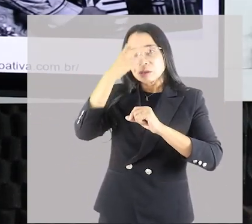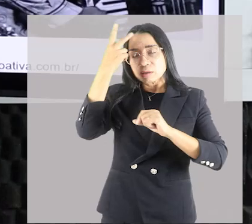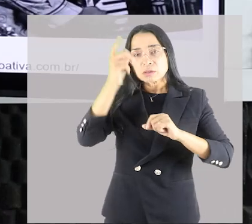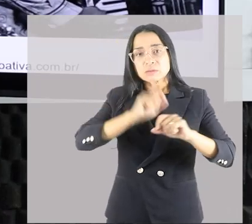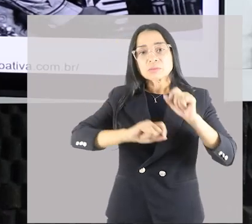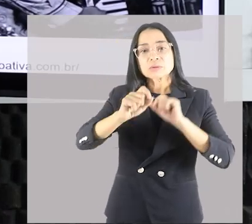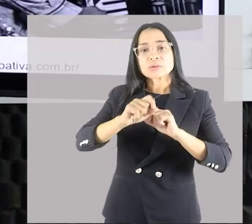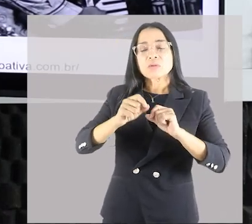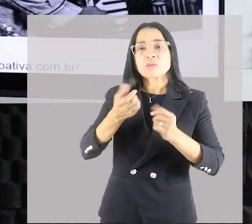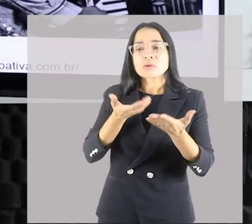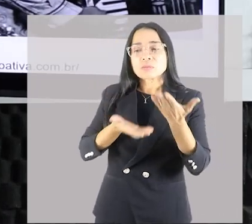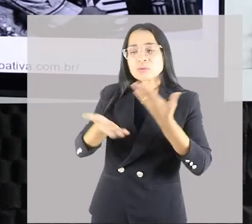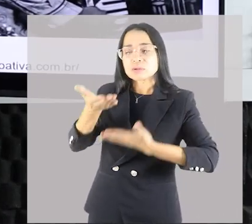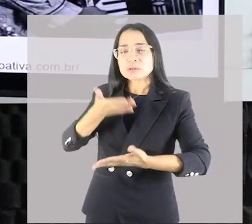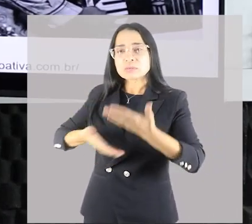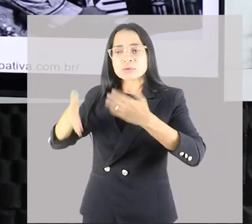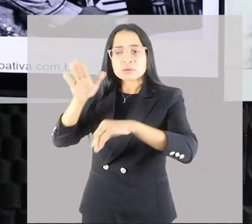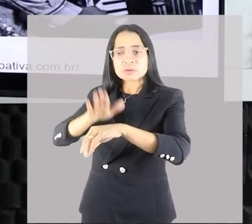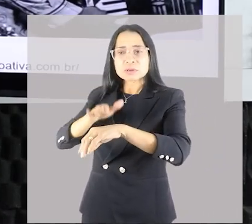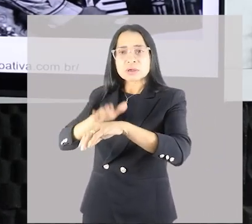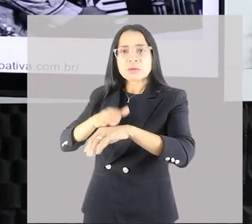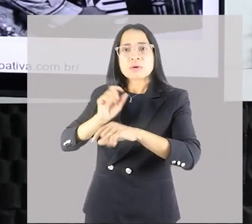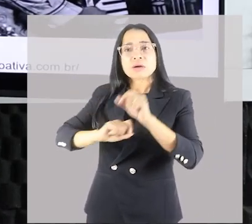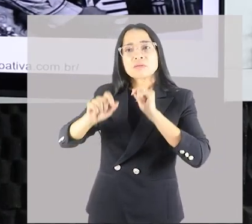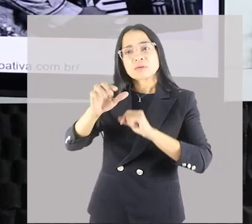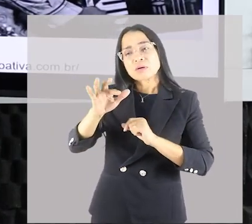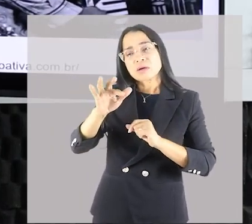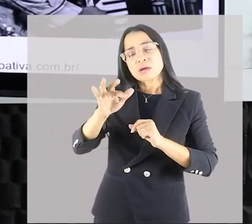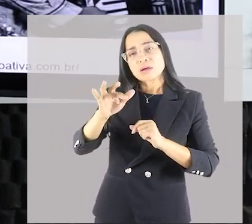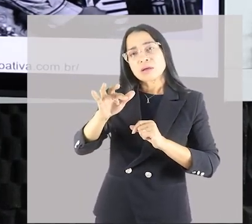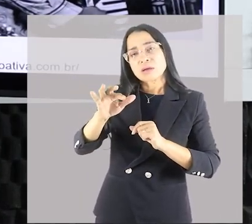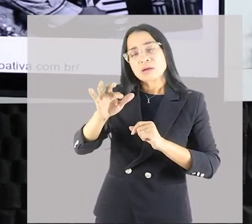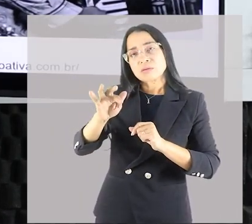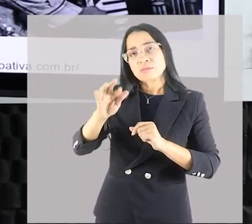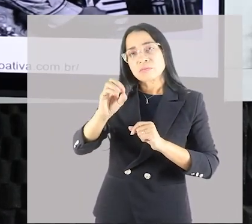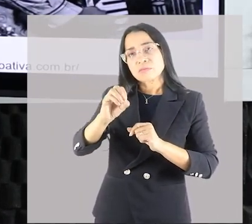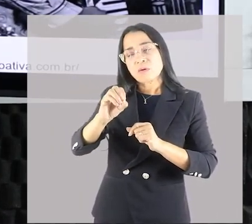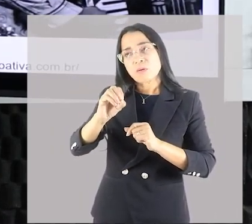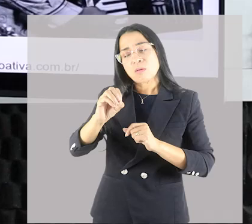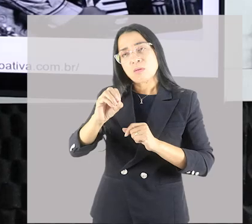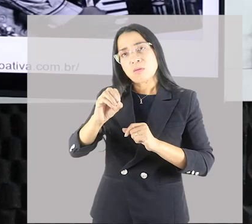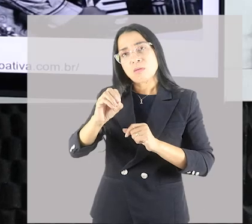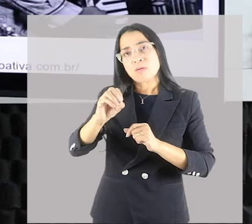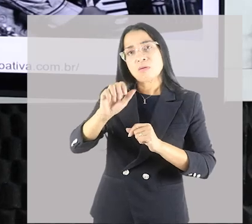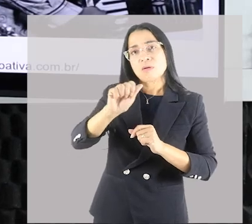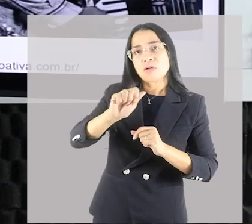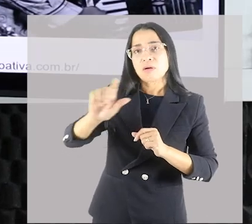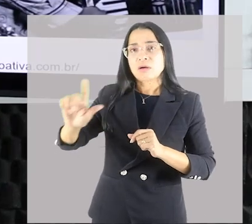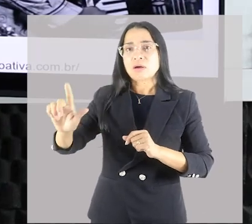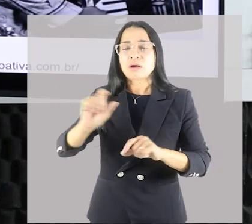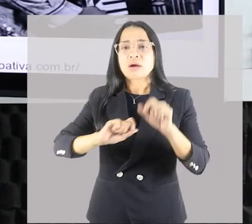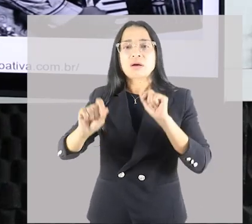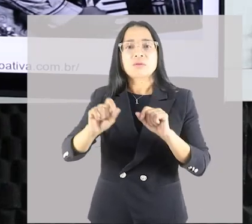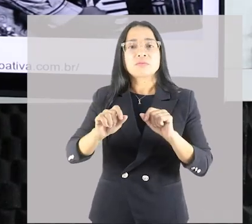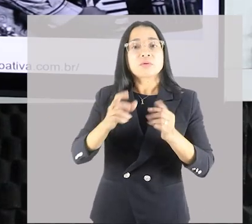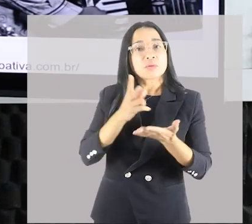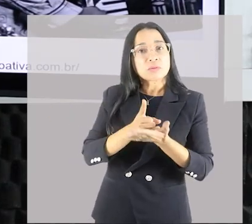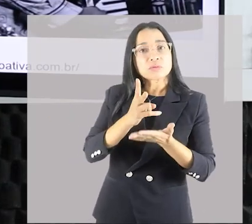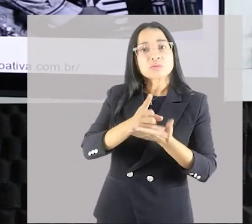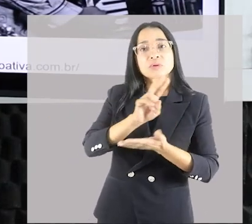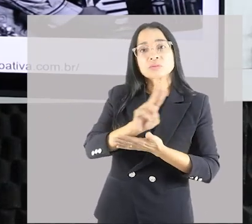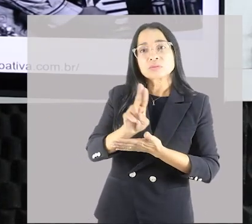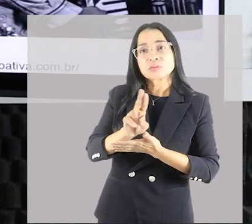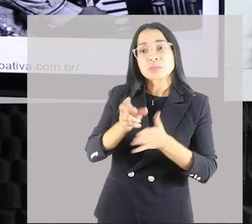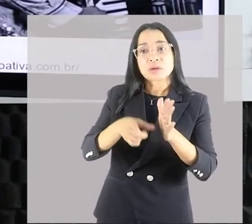pessoal ia, participava e chamava o forró de forró e foi ficando esse nome. Então antes era apenas uma